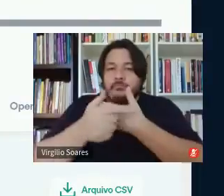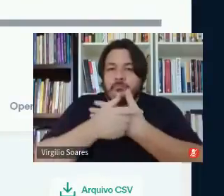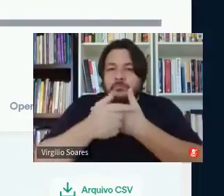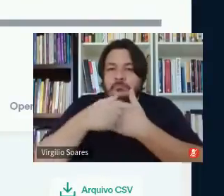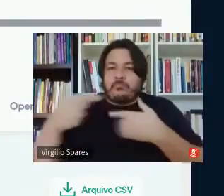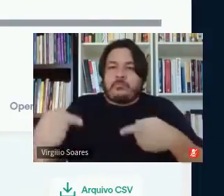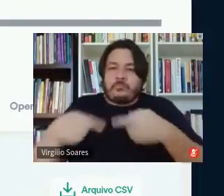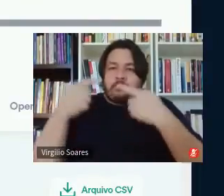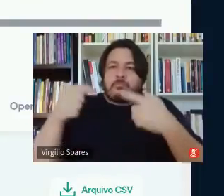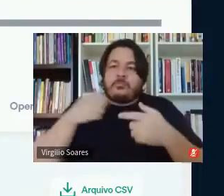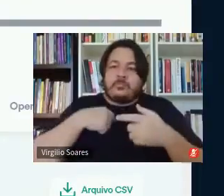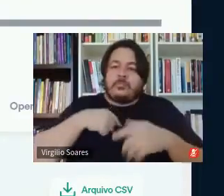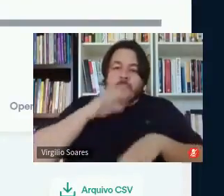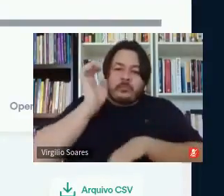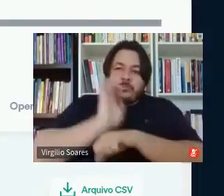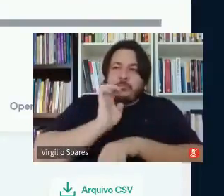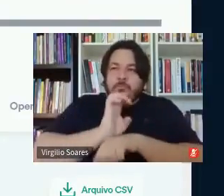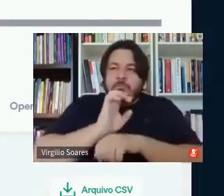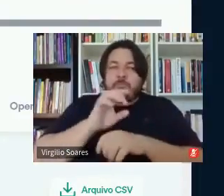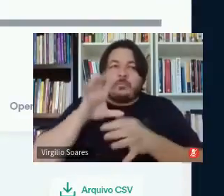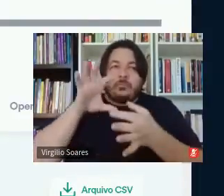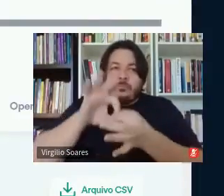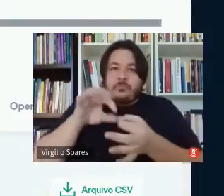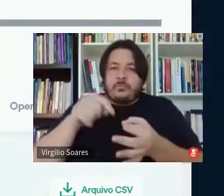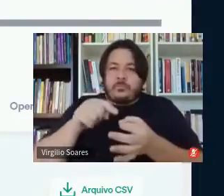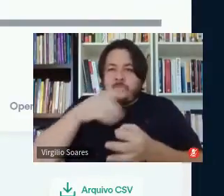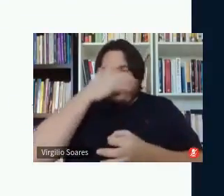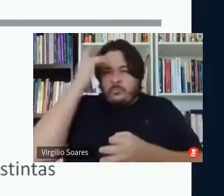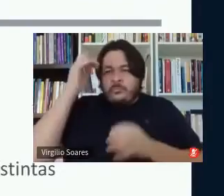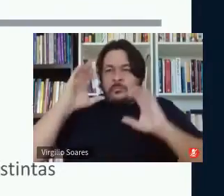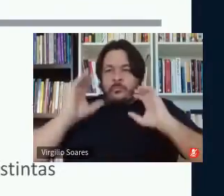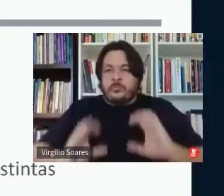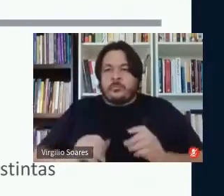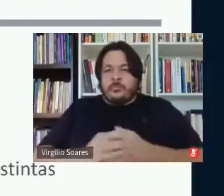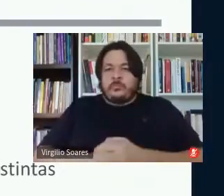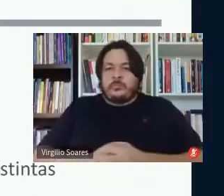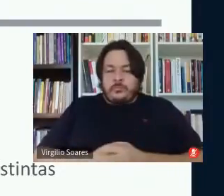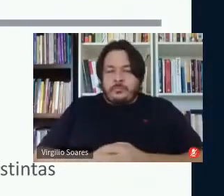seus cidadãos. Próximo, por gentileza.